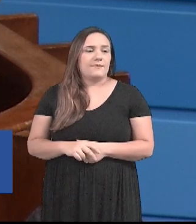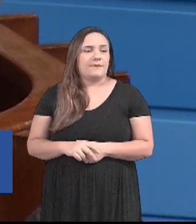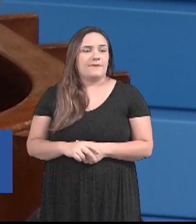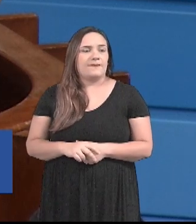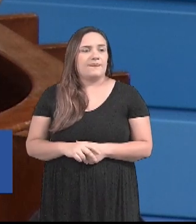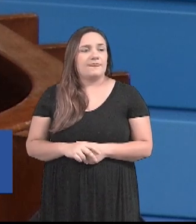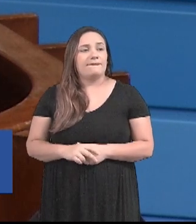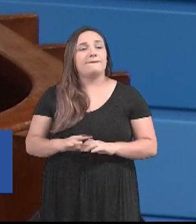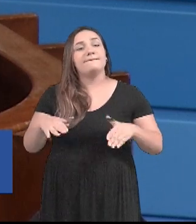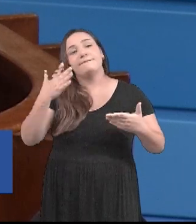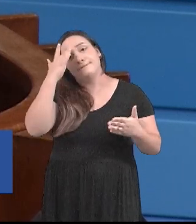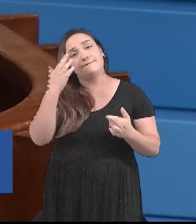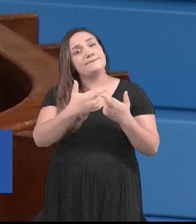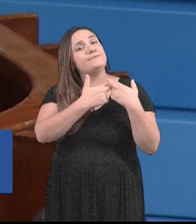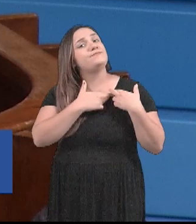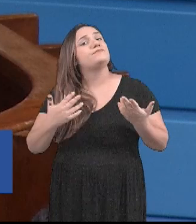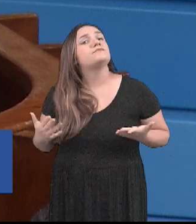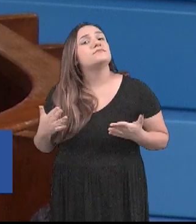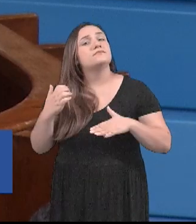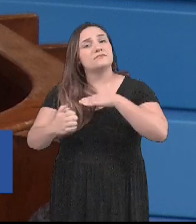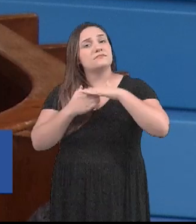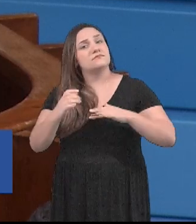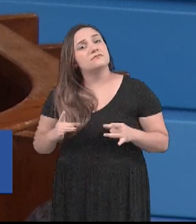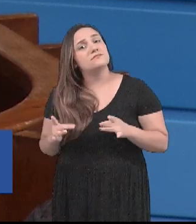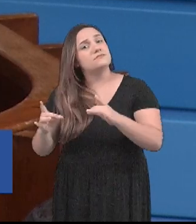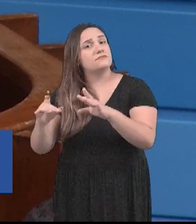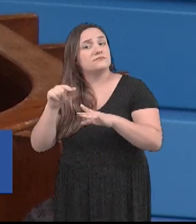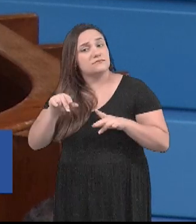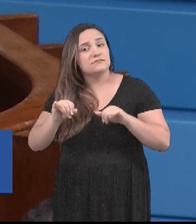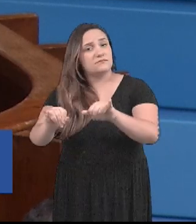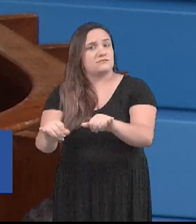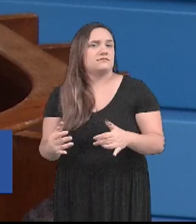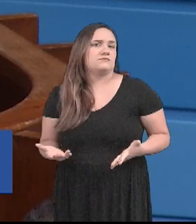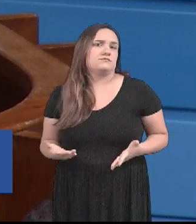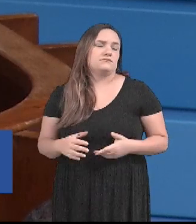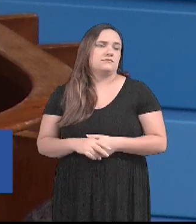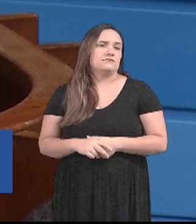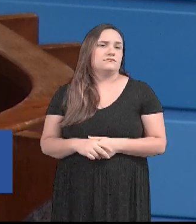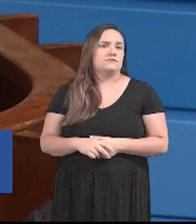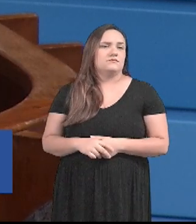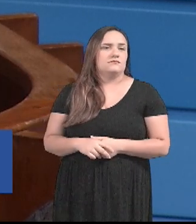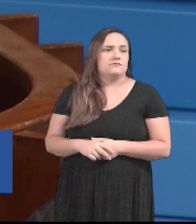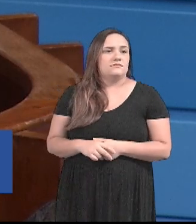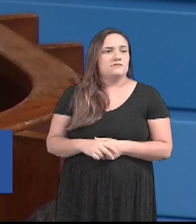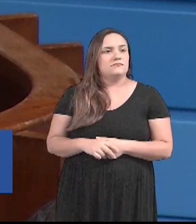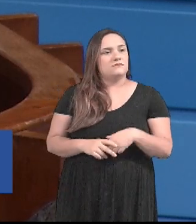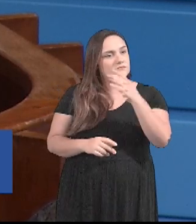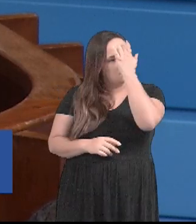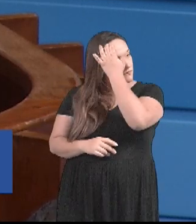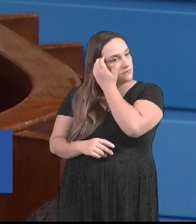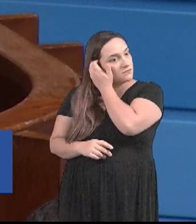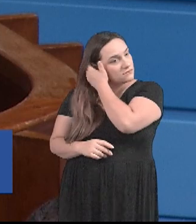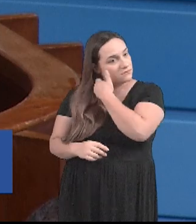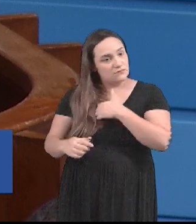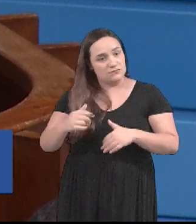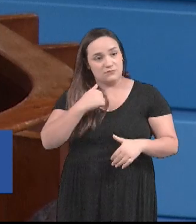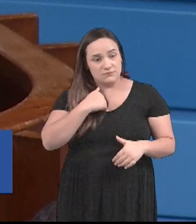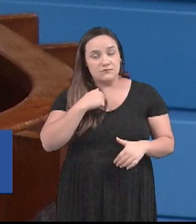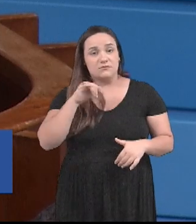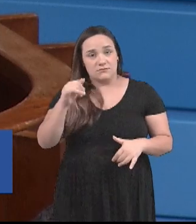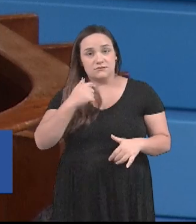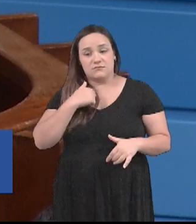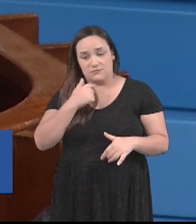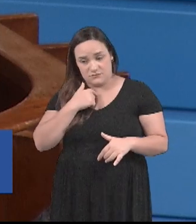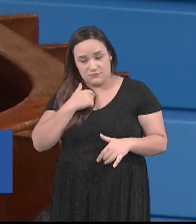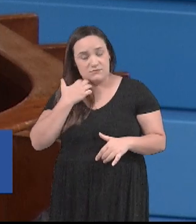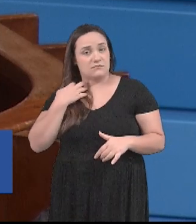Quem tem a obrigatoriedade? A empresa vendedora, o supermercado. Então, se eu, contribuinte, de fato,